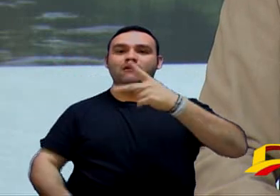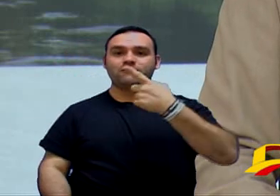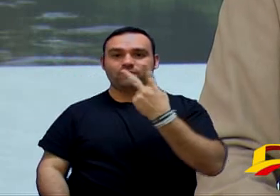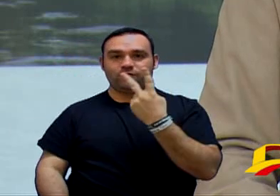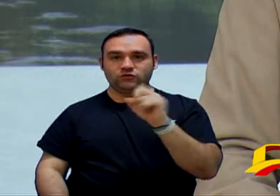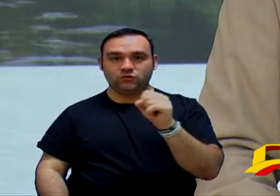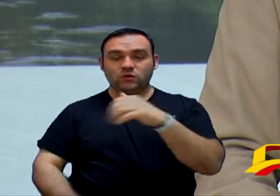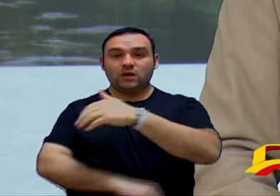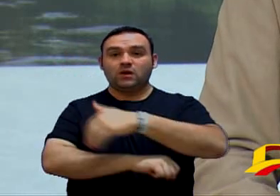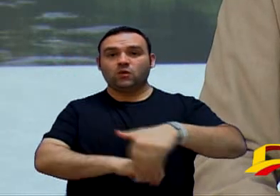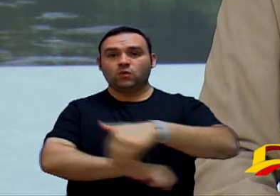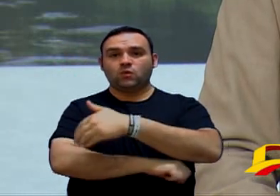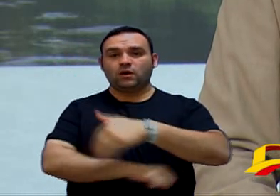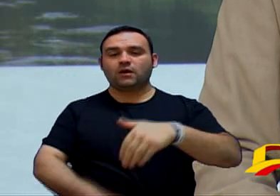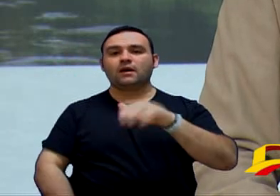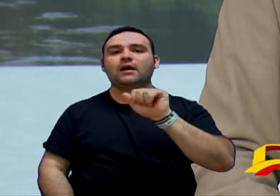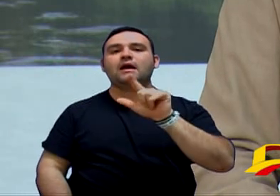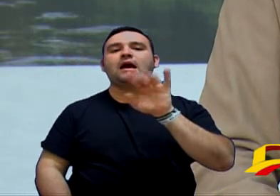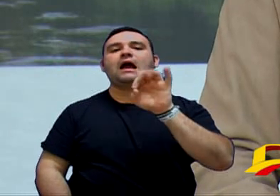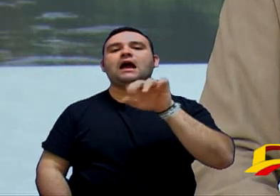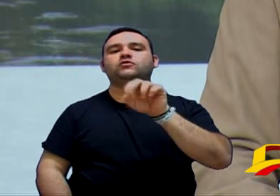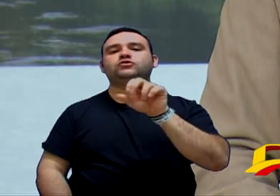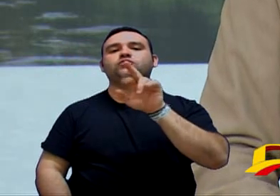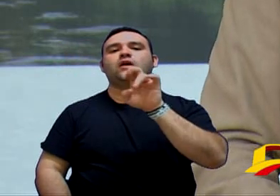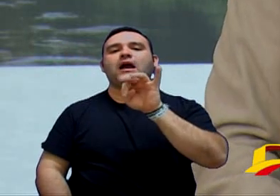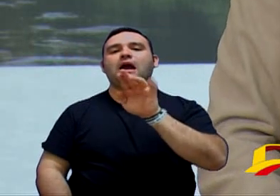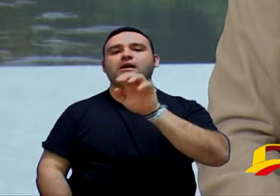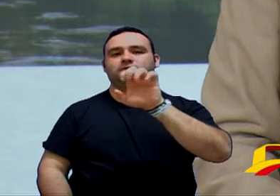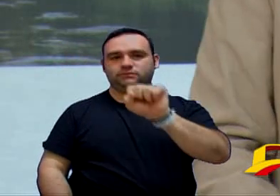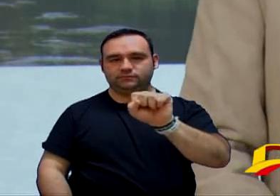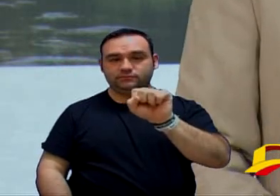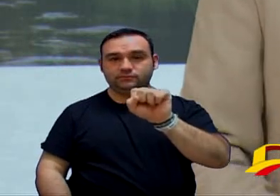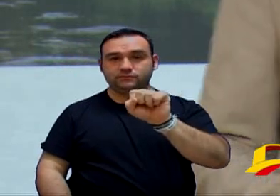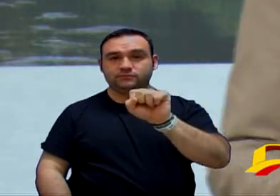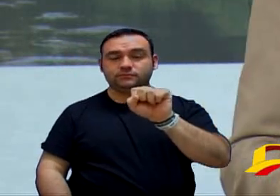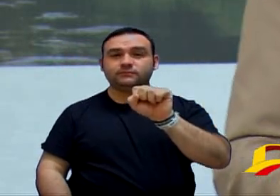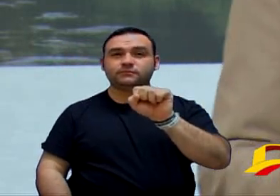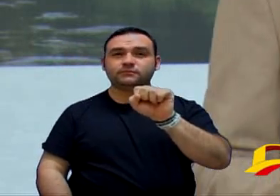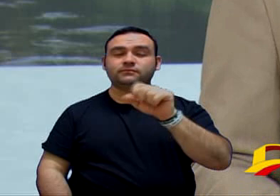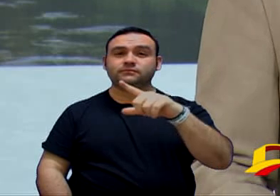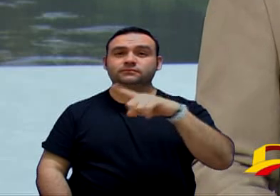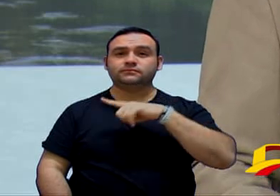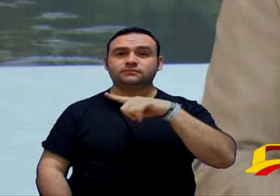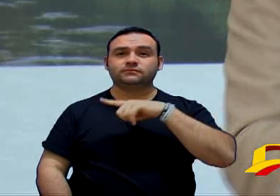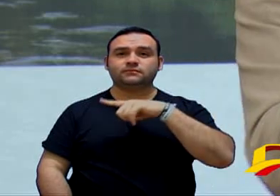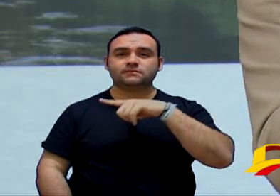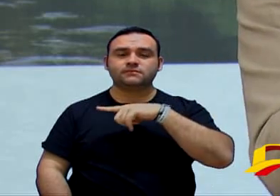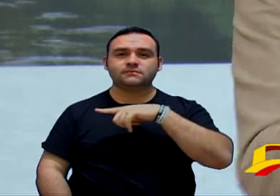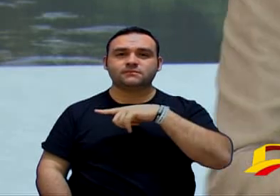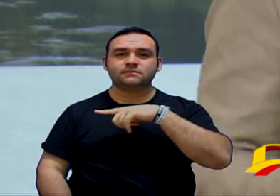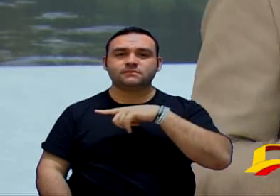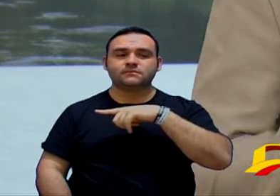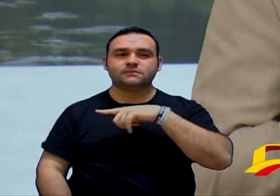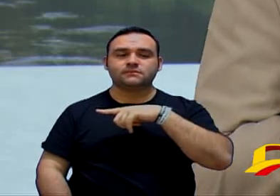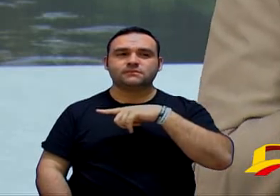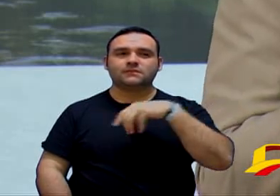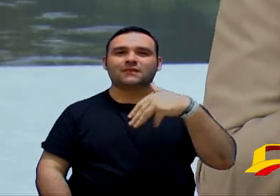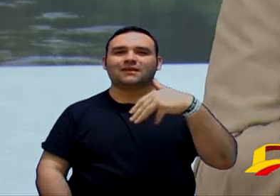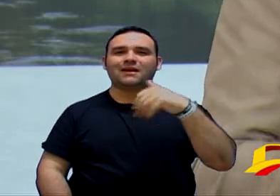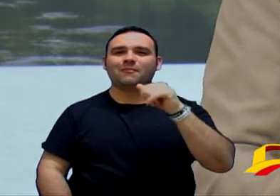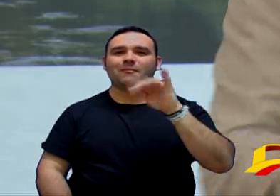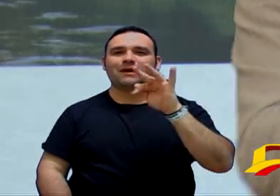na Rua Altino Arantes Aonde tem uma fada